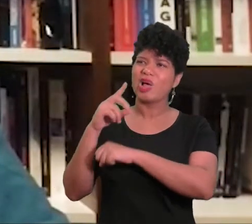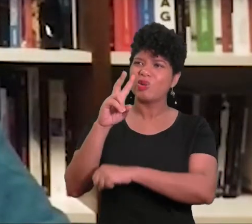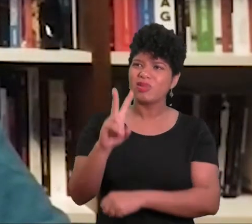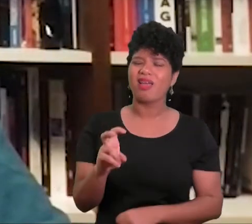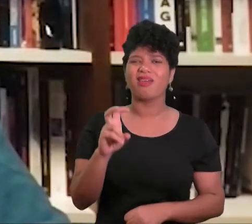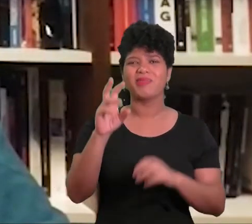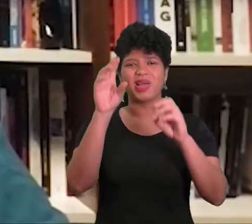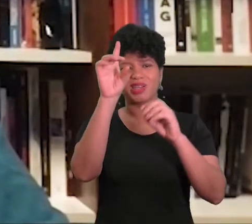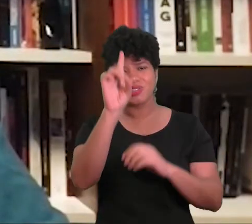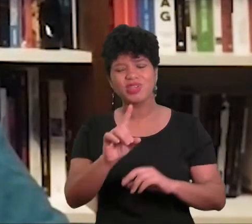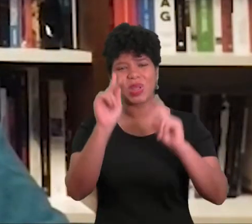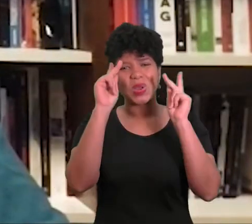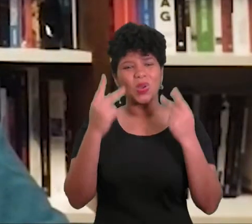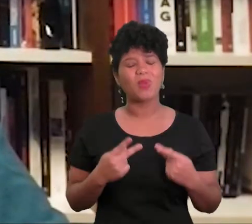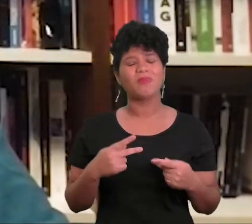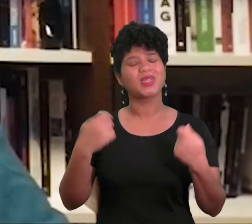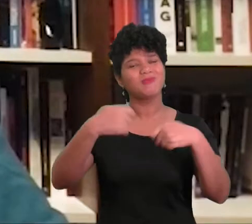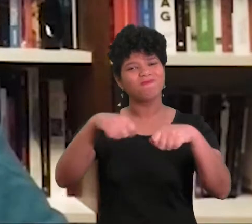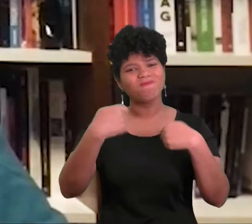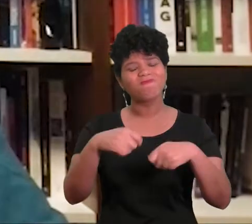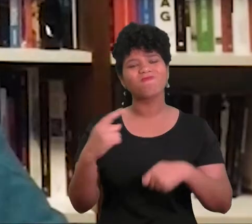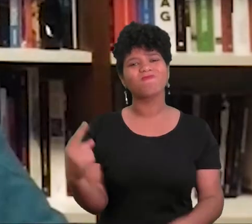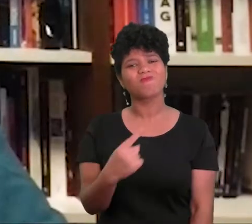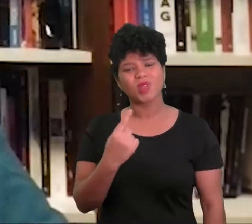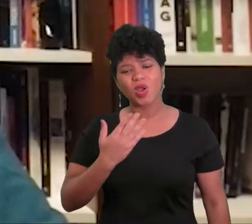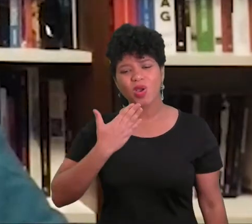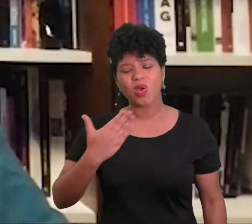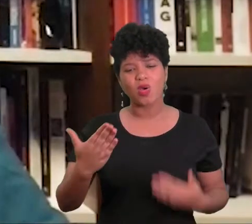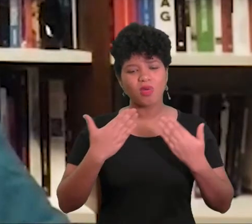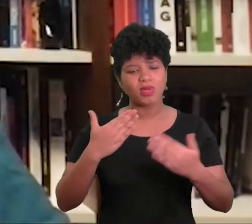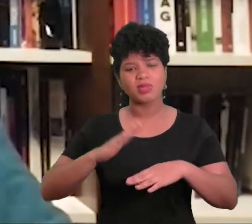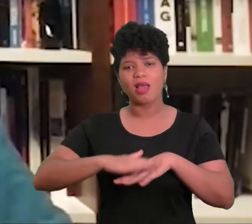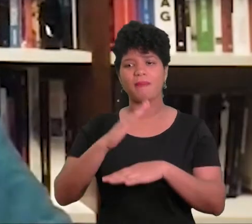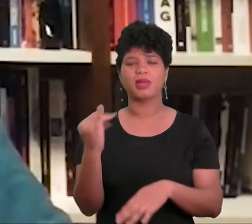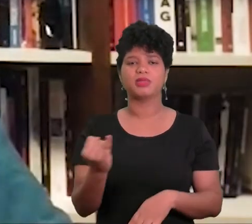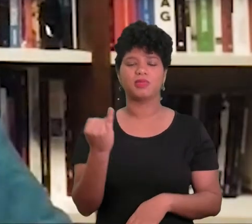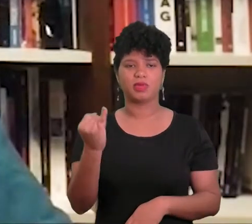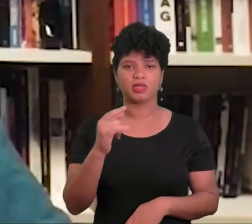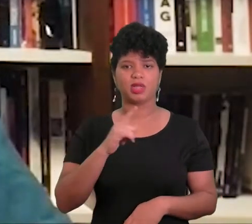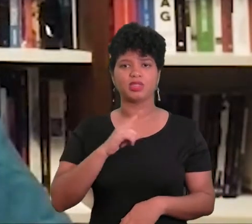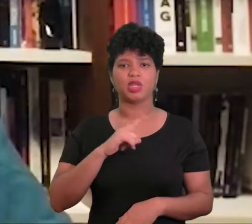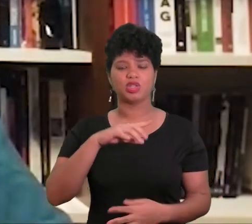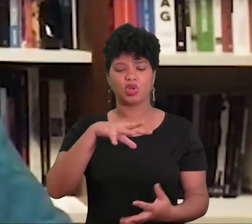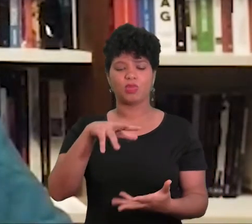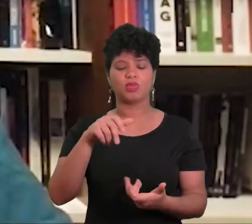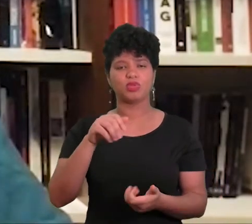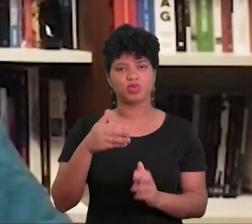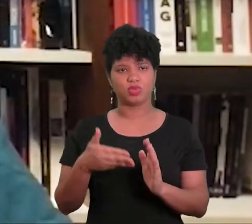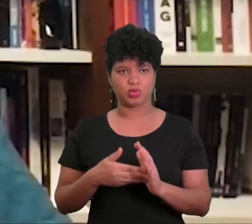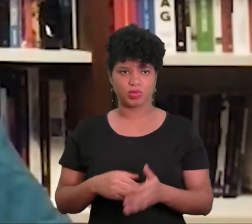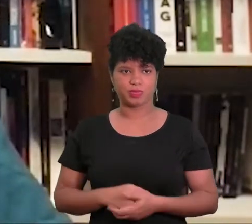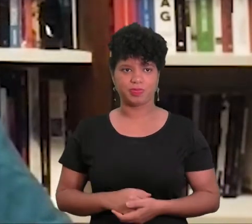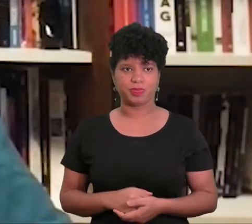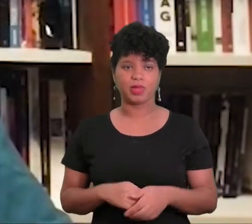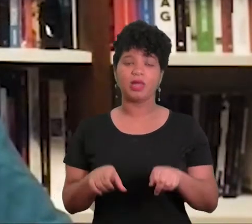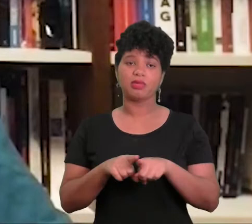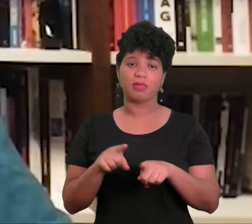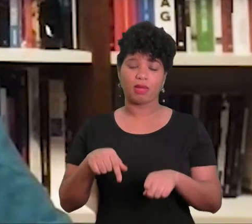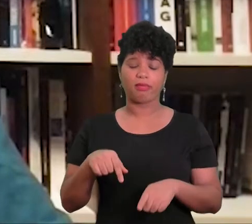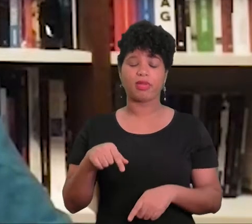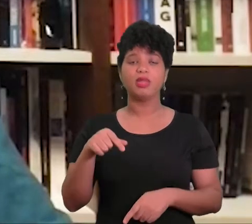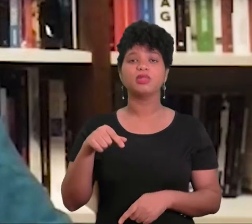humanos, uma pauta que vem ganhando cada vez mais importância em todo o mundo e também no nosso